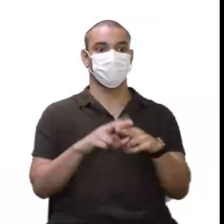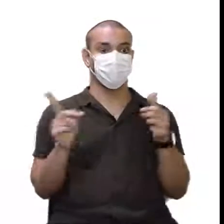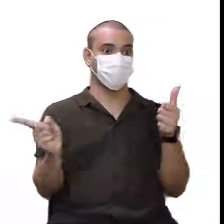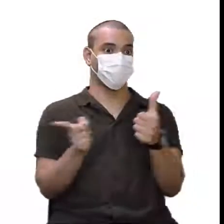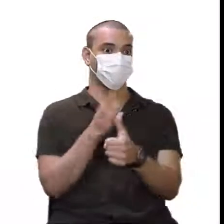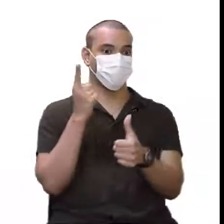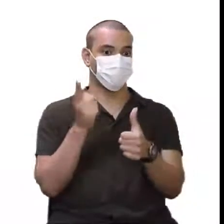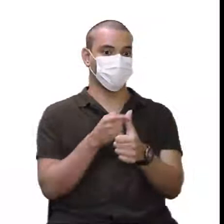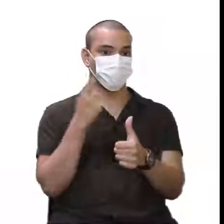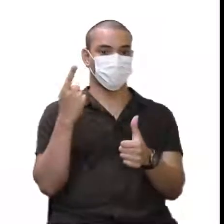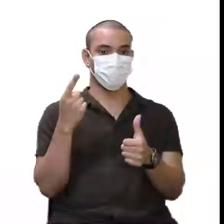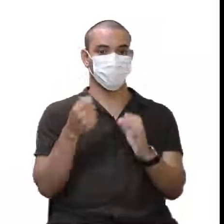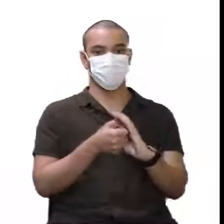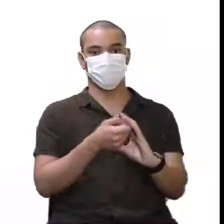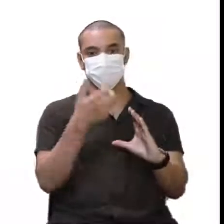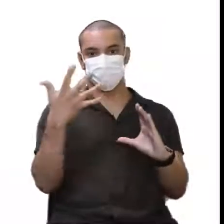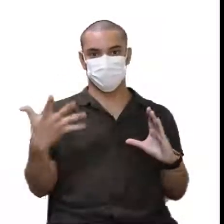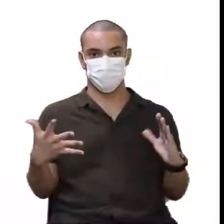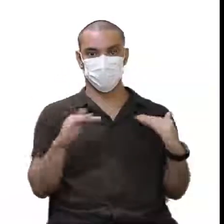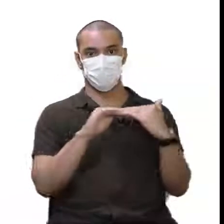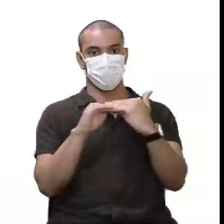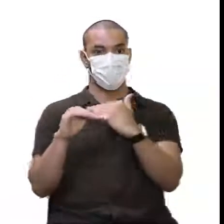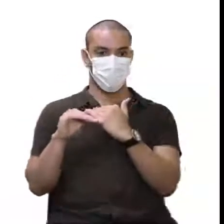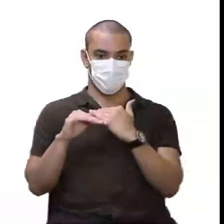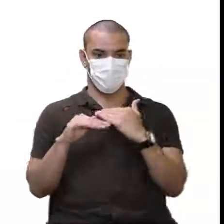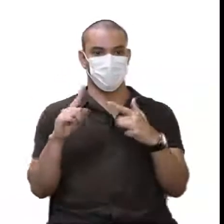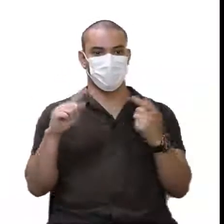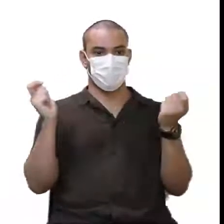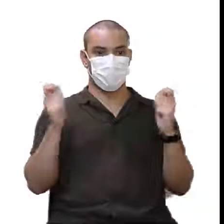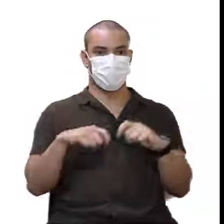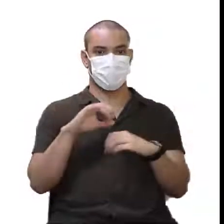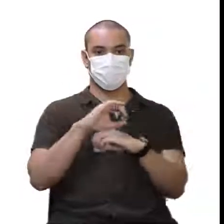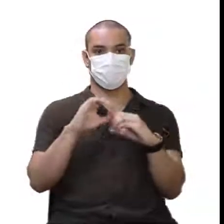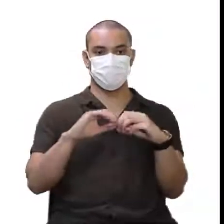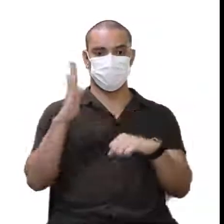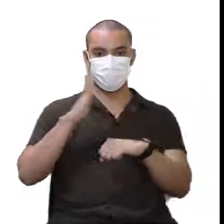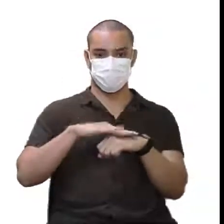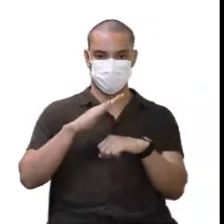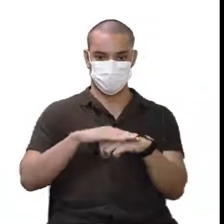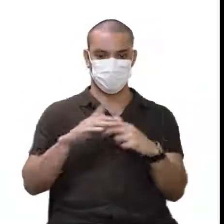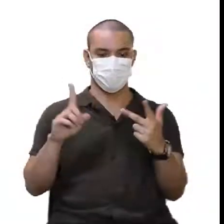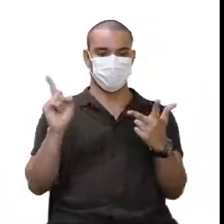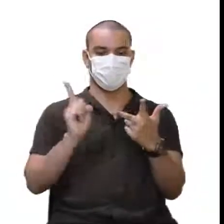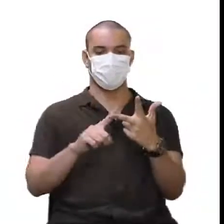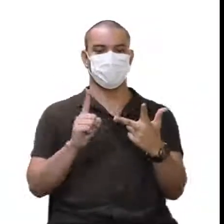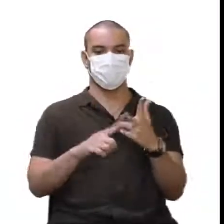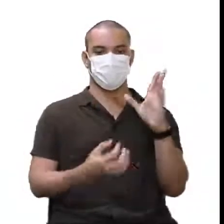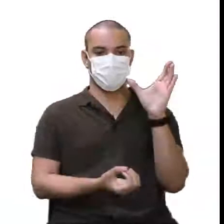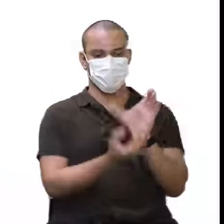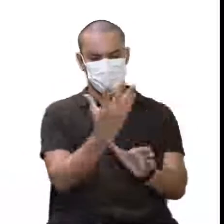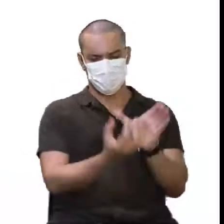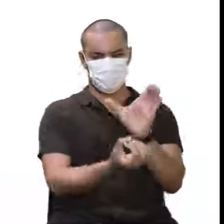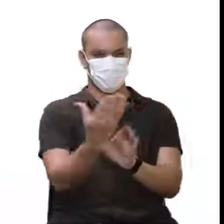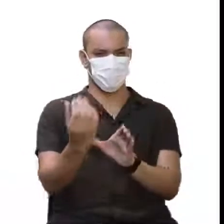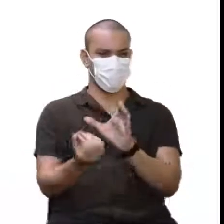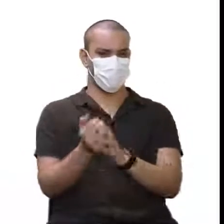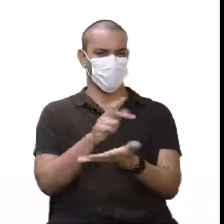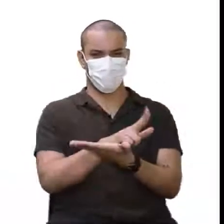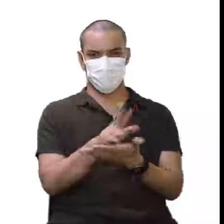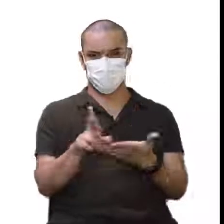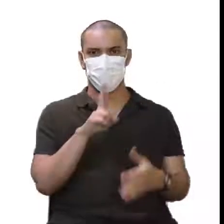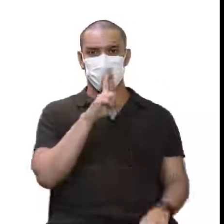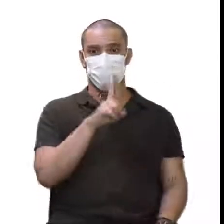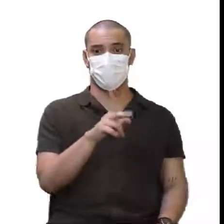vai colocar aí características homogêneas, permissão da autofecundação, grande produção, tá?